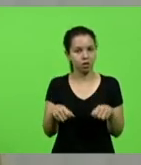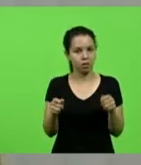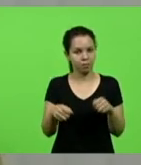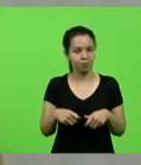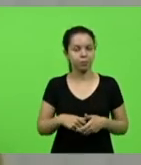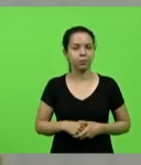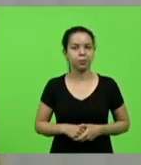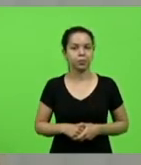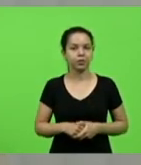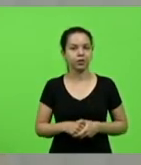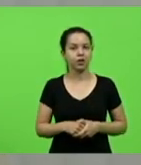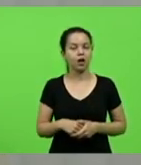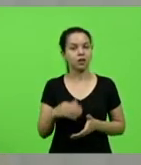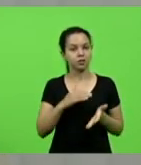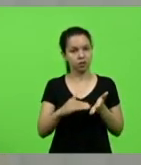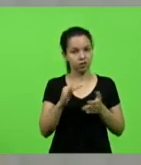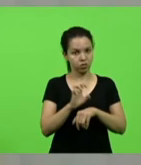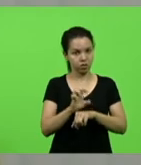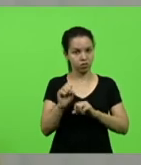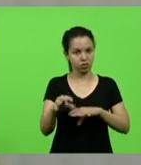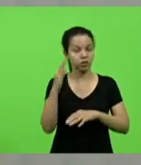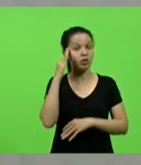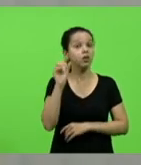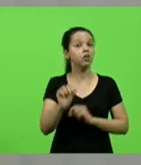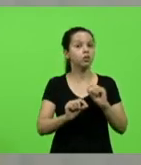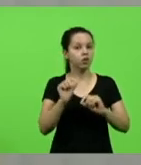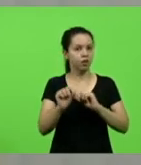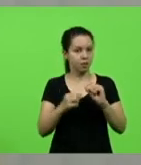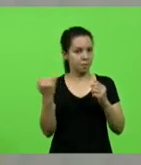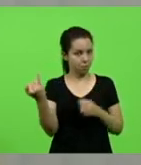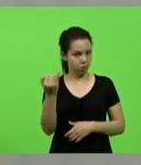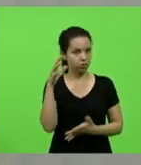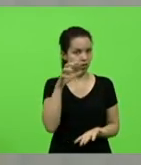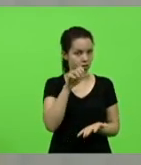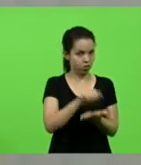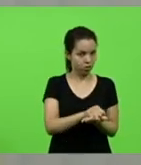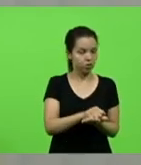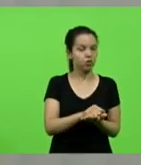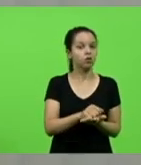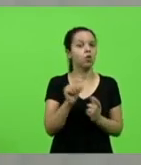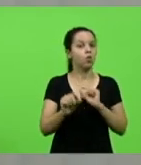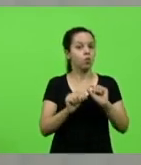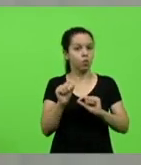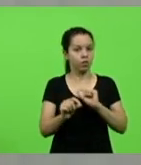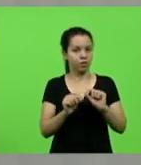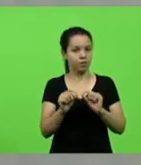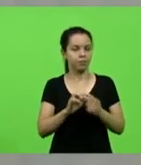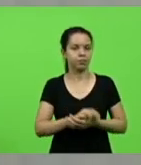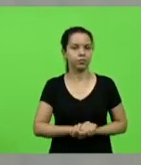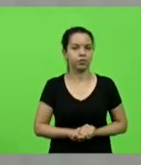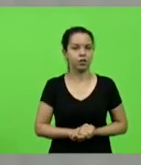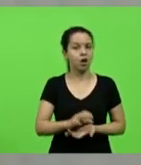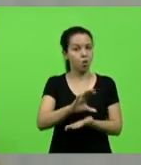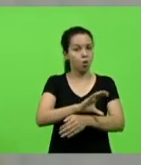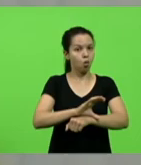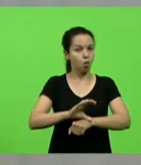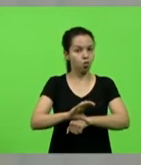de Estado da Educação, importa registrar inicialmente o que dispõe a Constituição